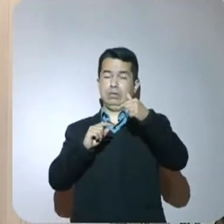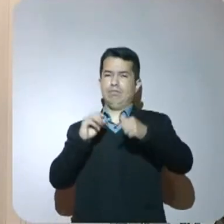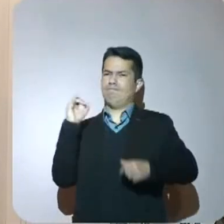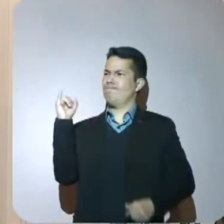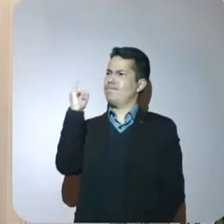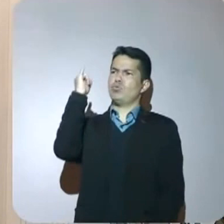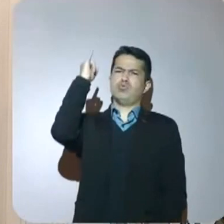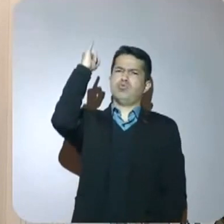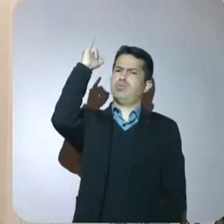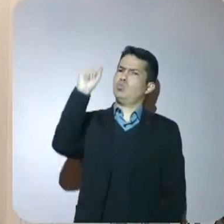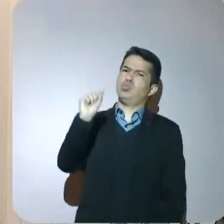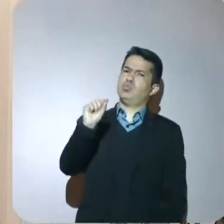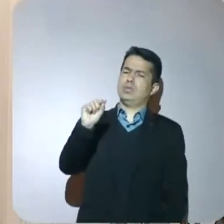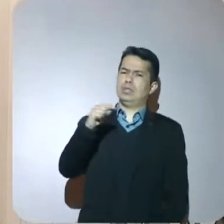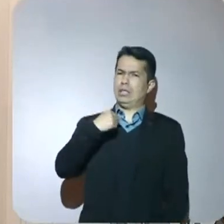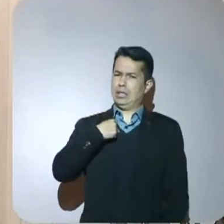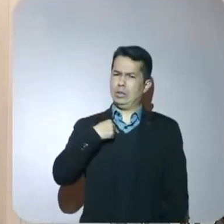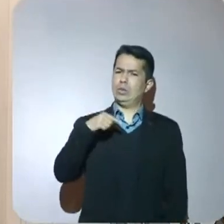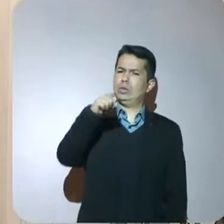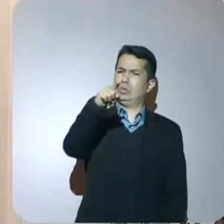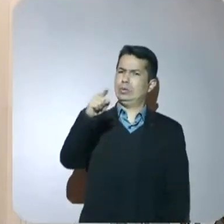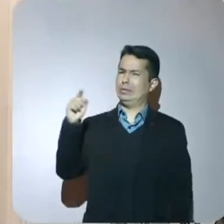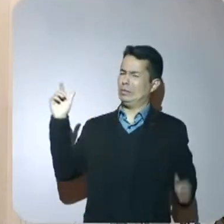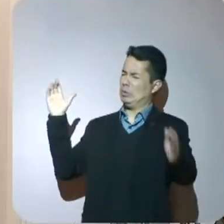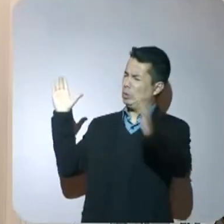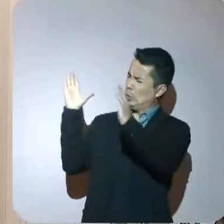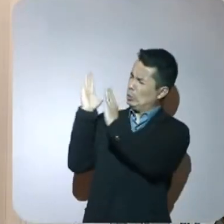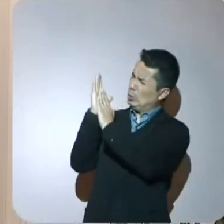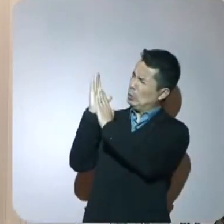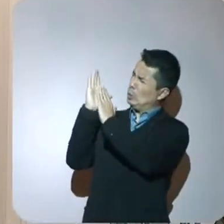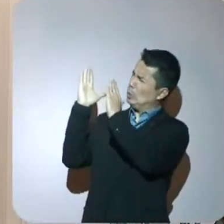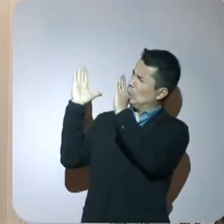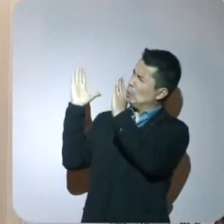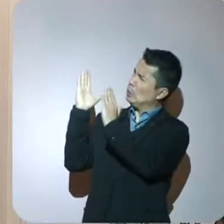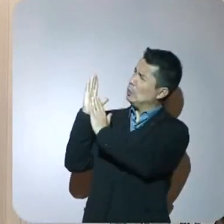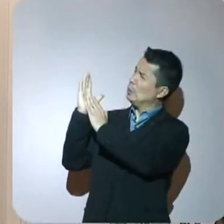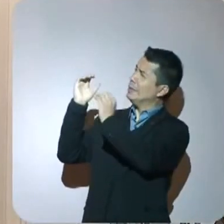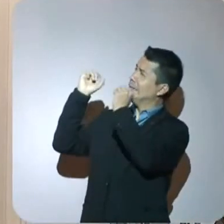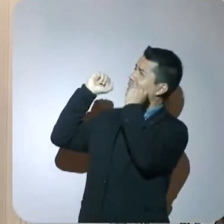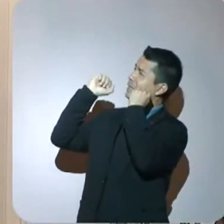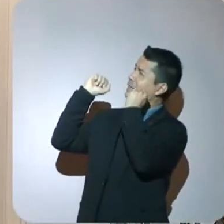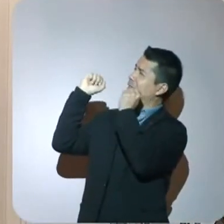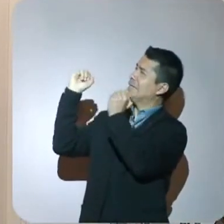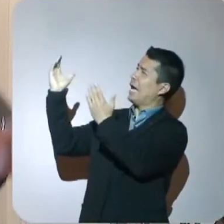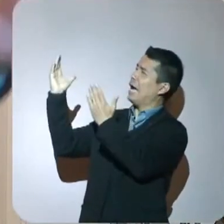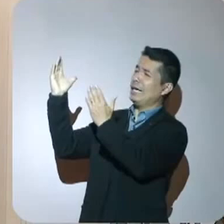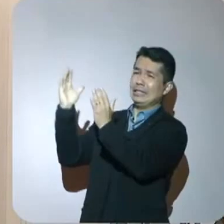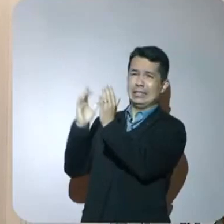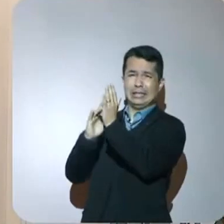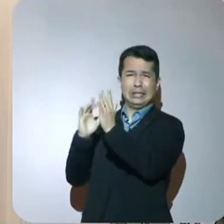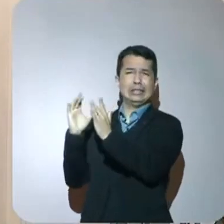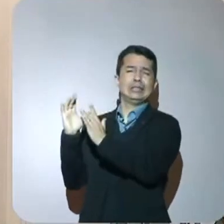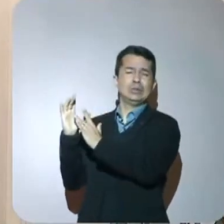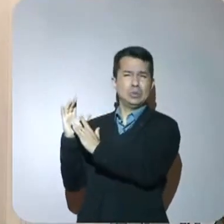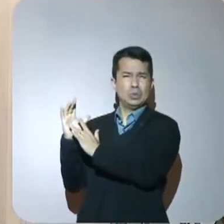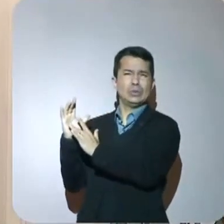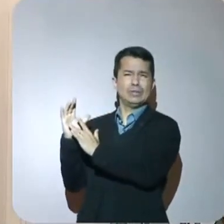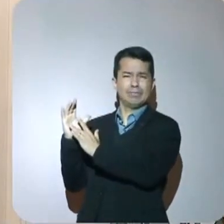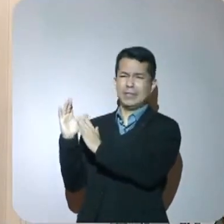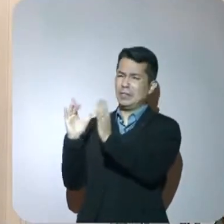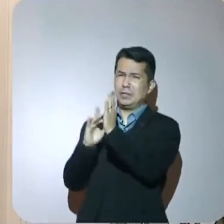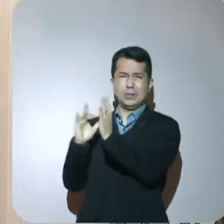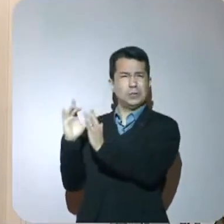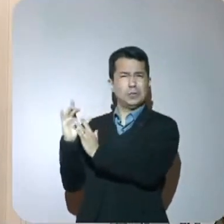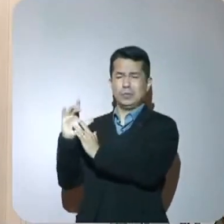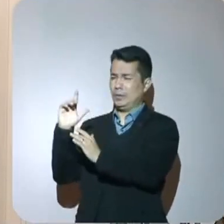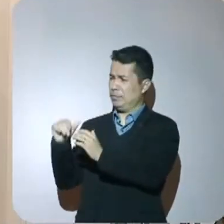honra Jesus acima de tudo e de todos. É aquela igreja, né, que coloca Jesus em primeiro